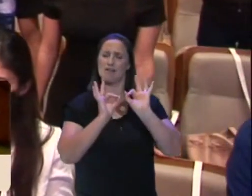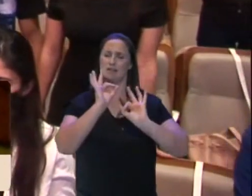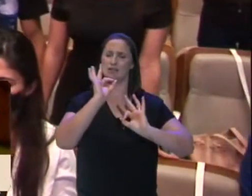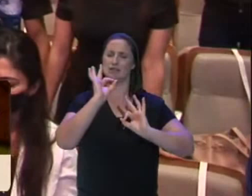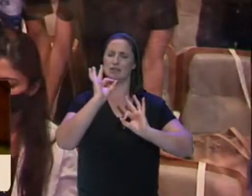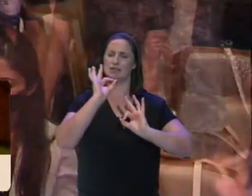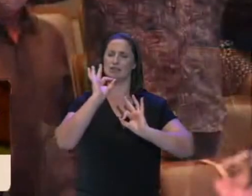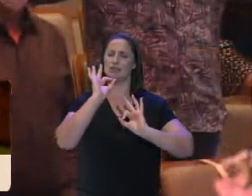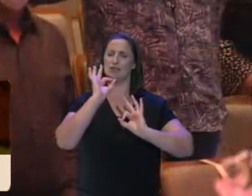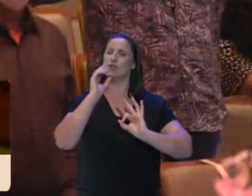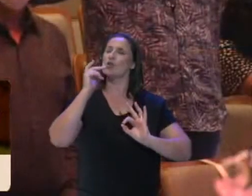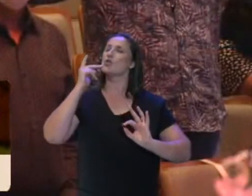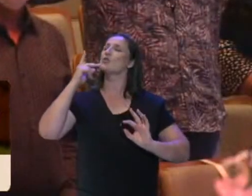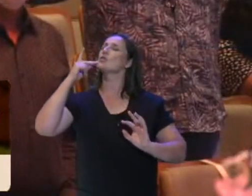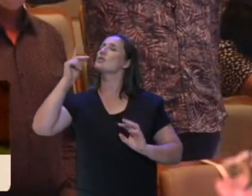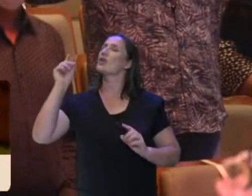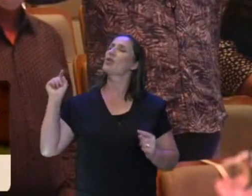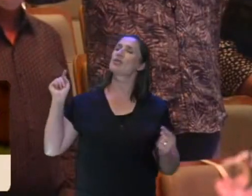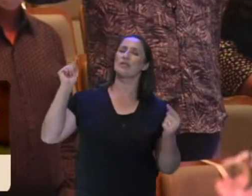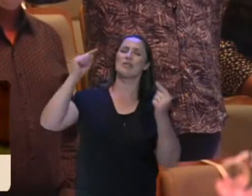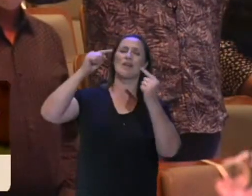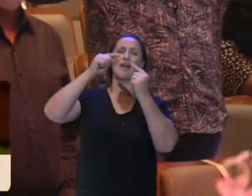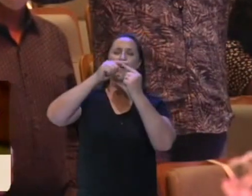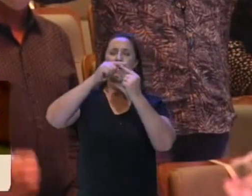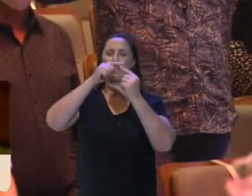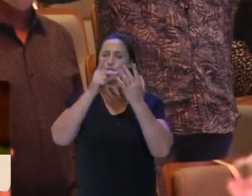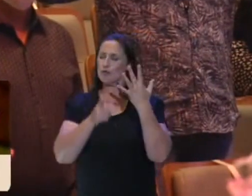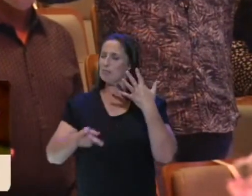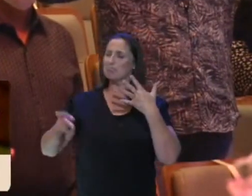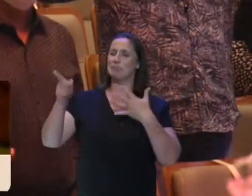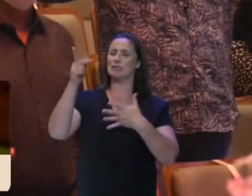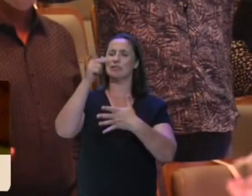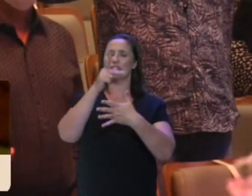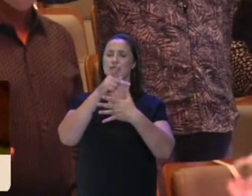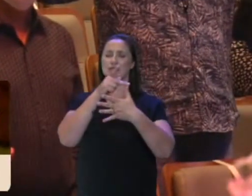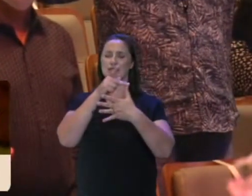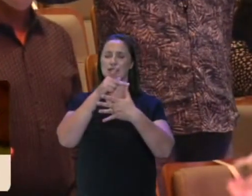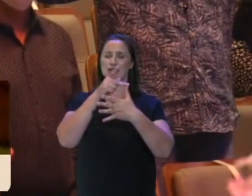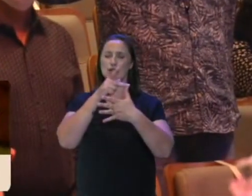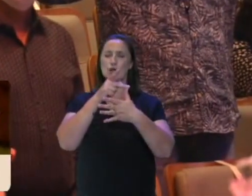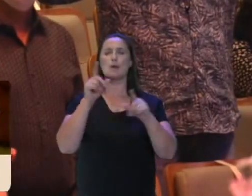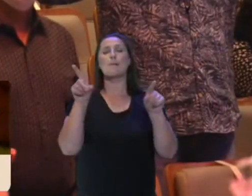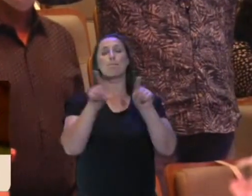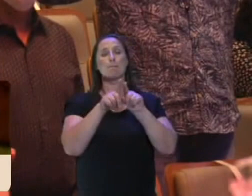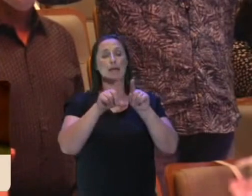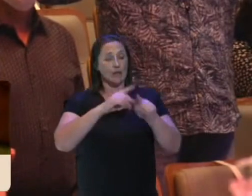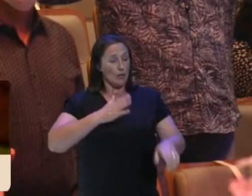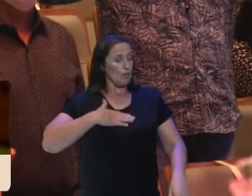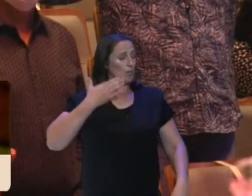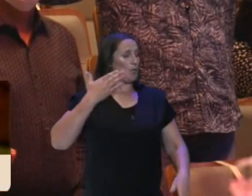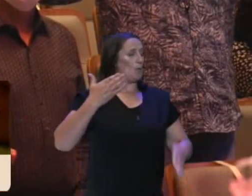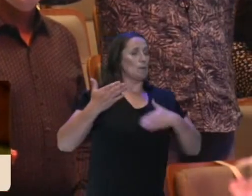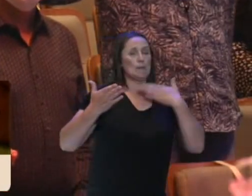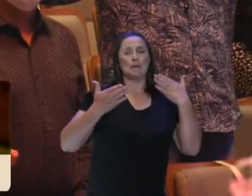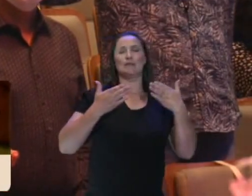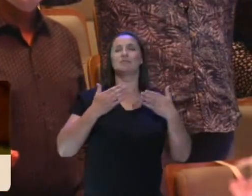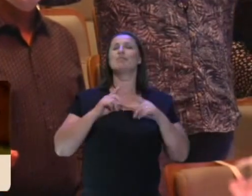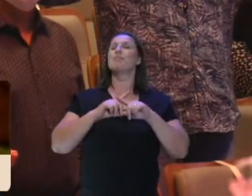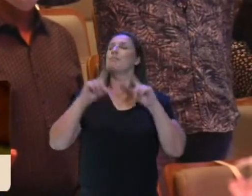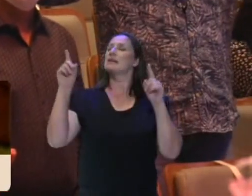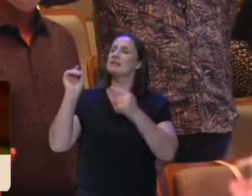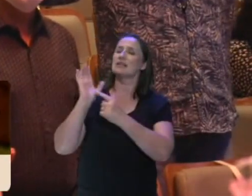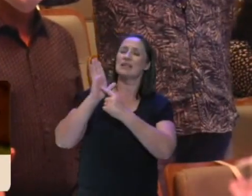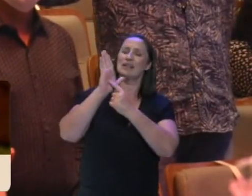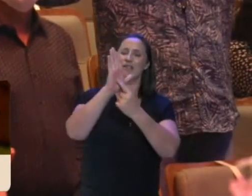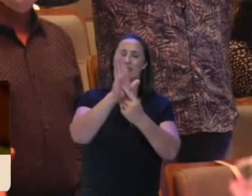alvos prioritários. Senhor, mesmo que eles se assustem com o tamanho deles, mas